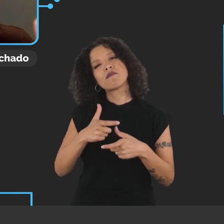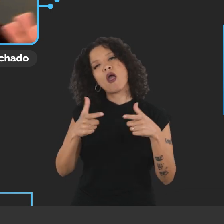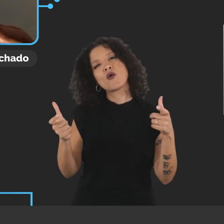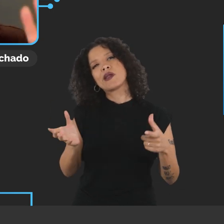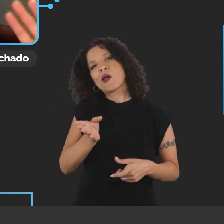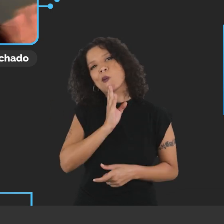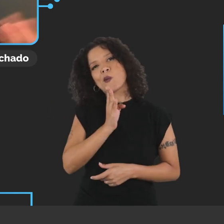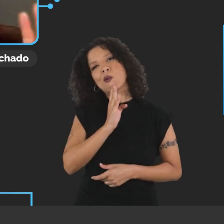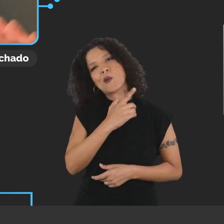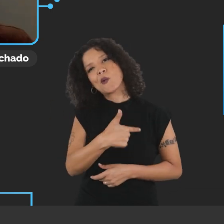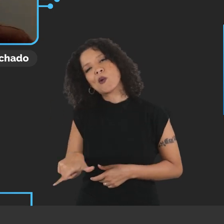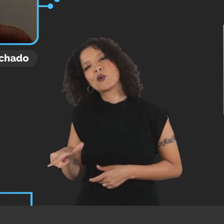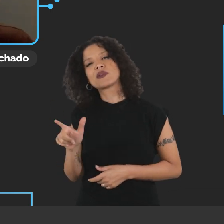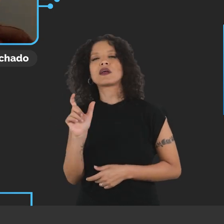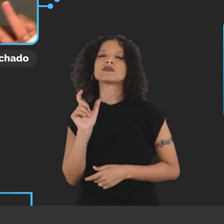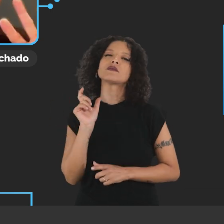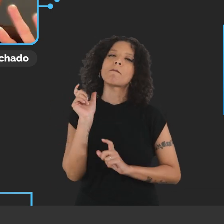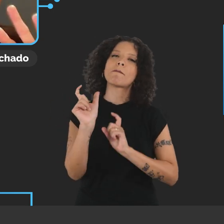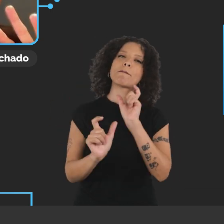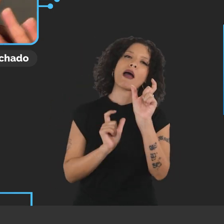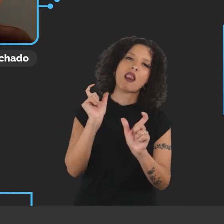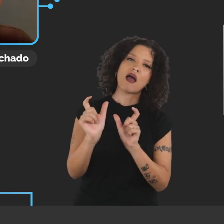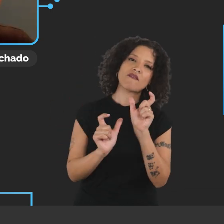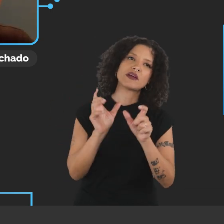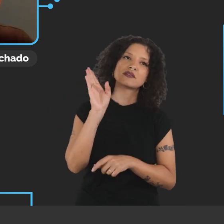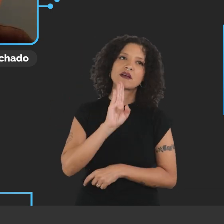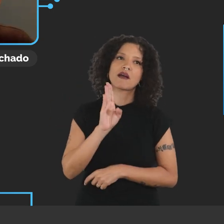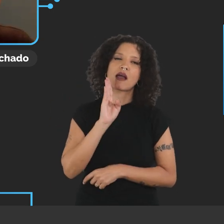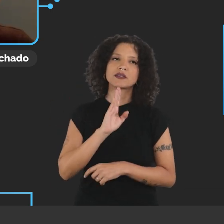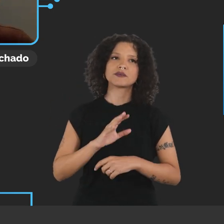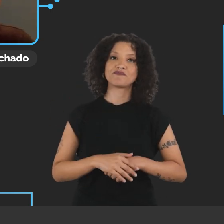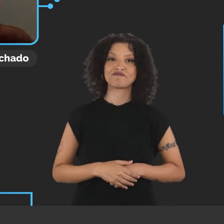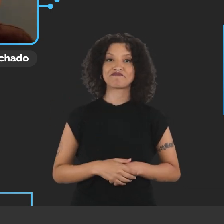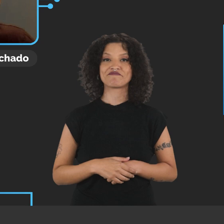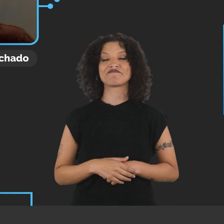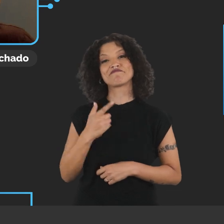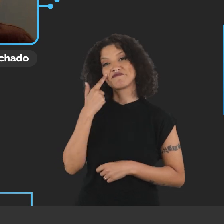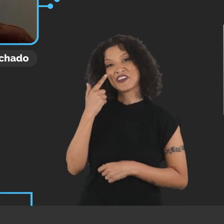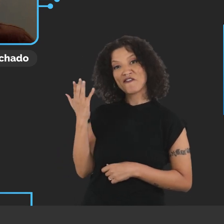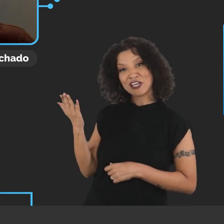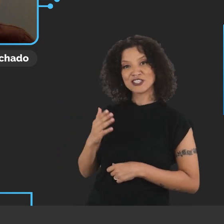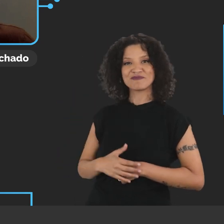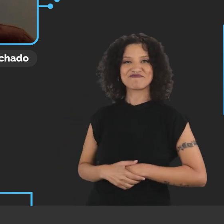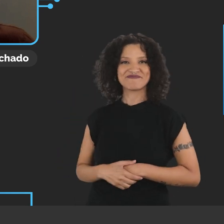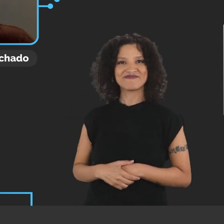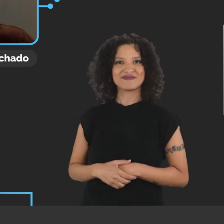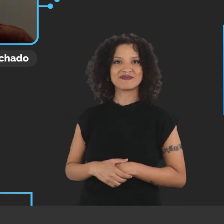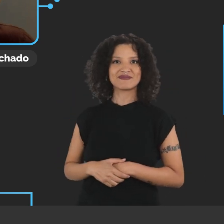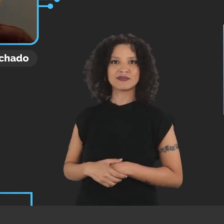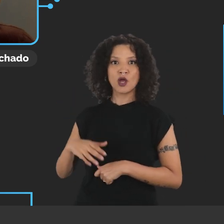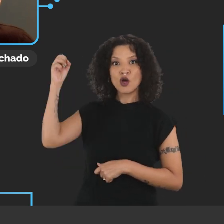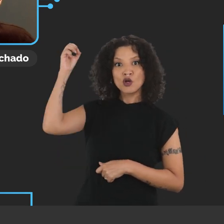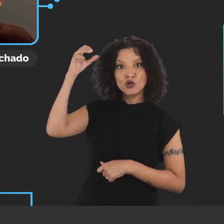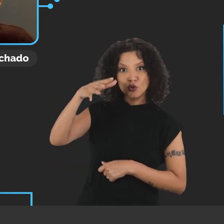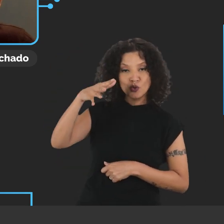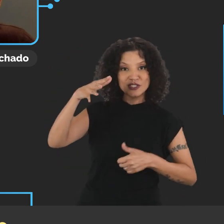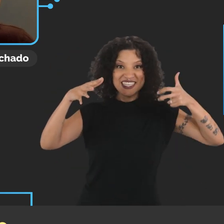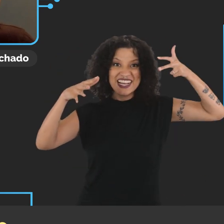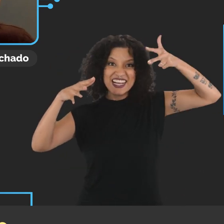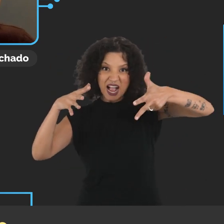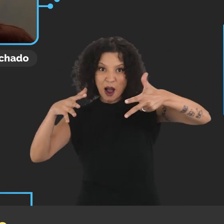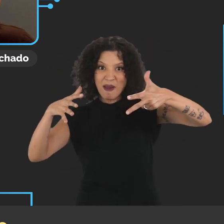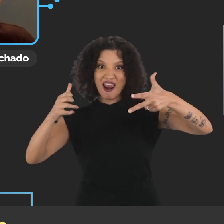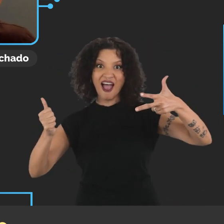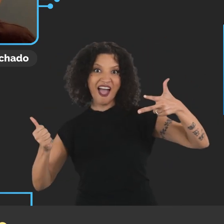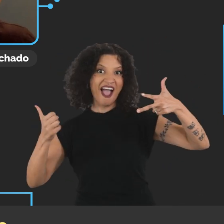cinema, bem popular mesmo no cinema, outras 3 palavras bacanas, né? E a expressão é essa: luz, câmera, ação.